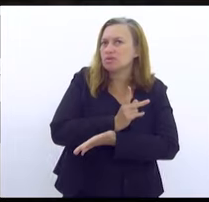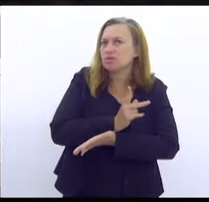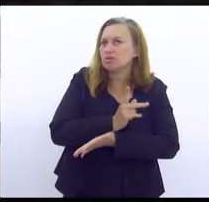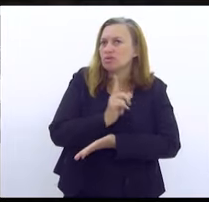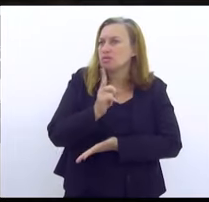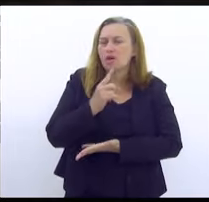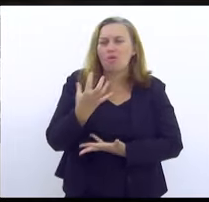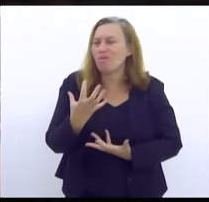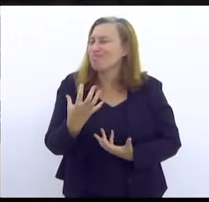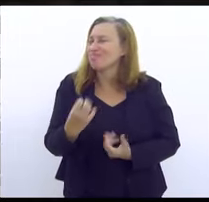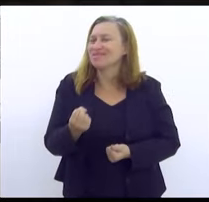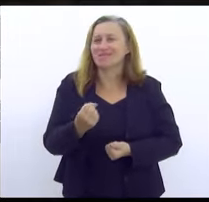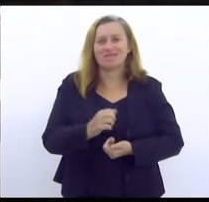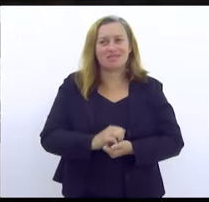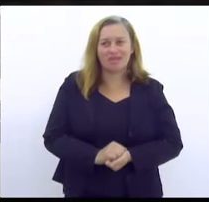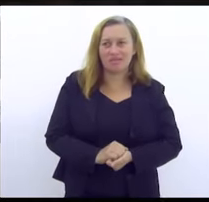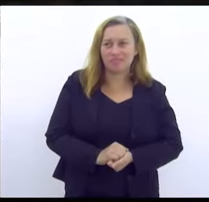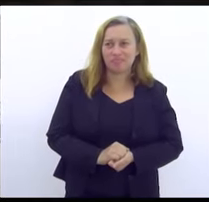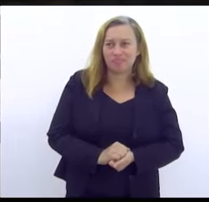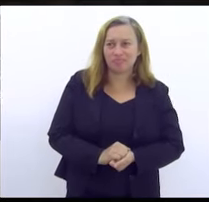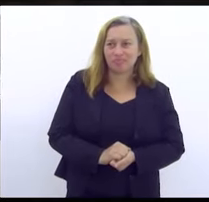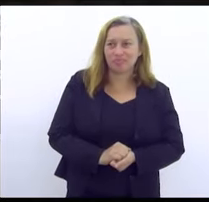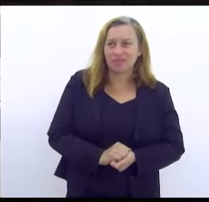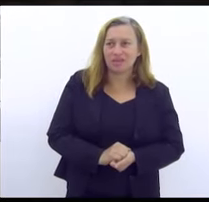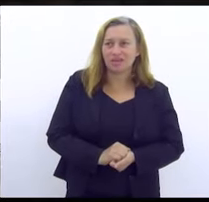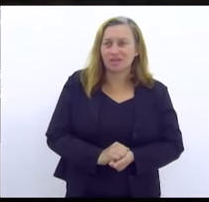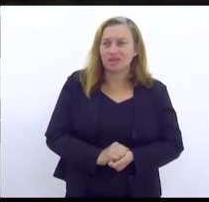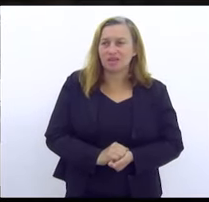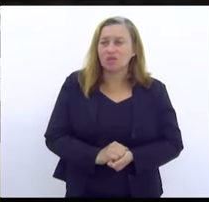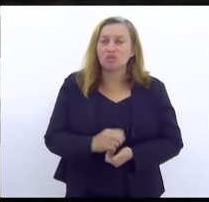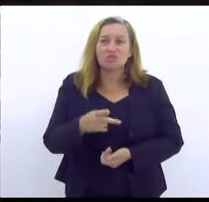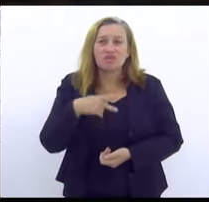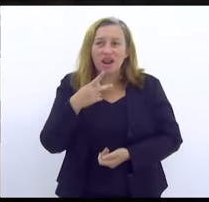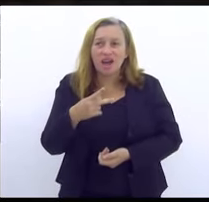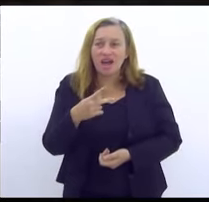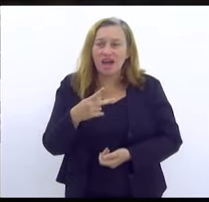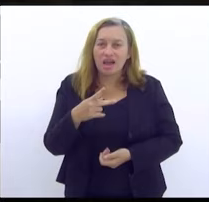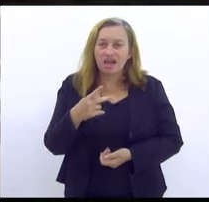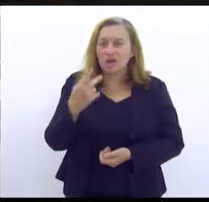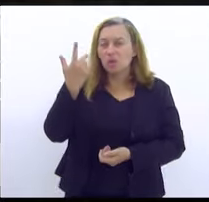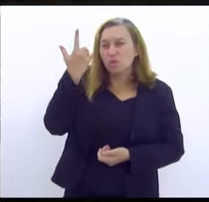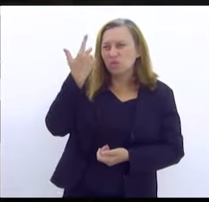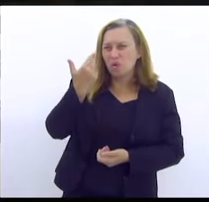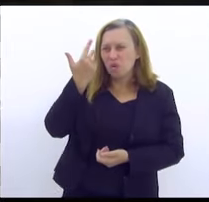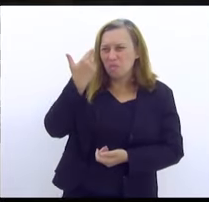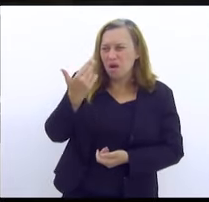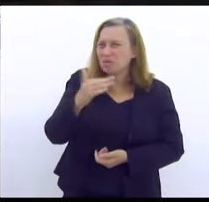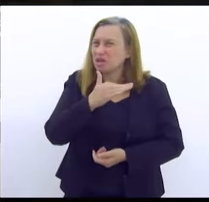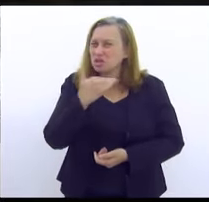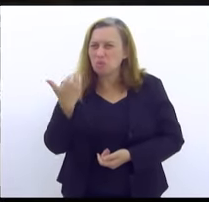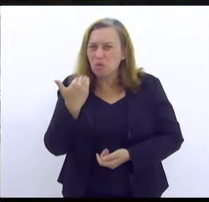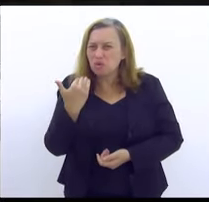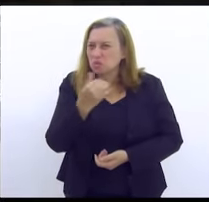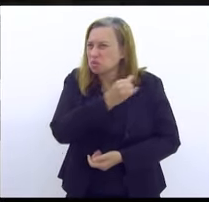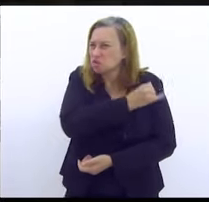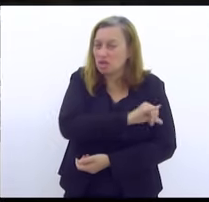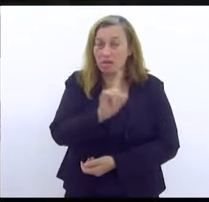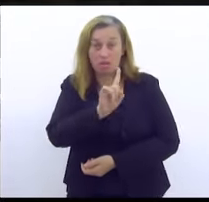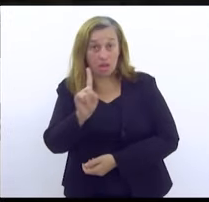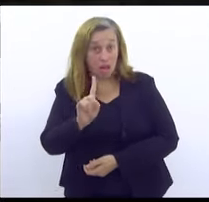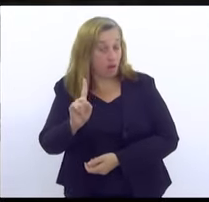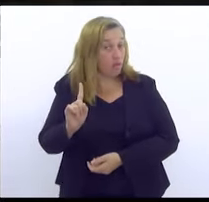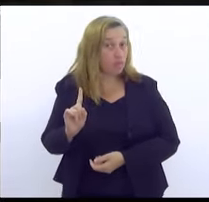para naturalizar. Quando a gente fala que há a naturalização das mortes no Rio de Janeiro, a gente